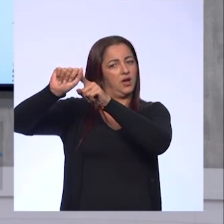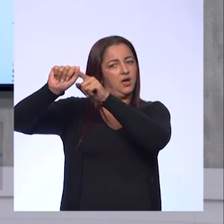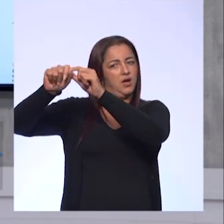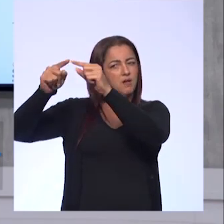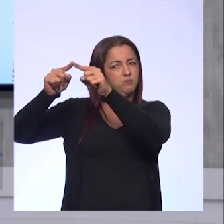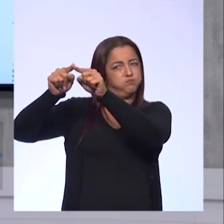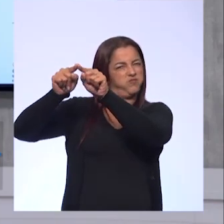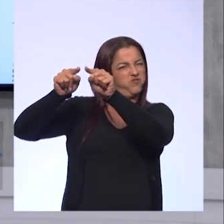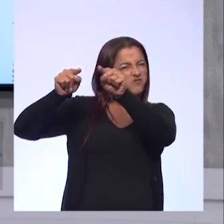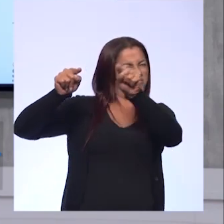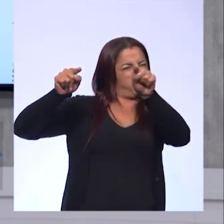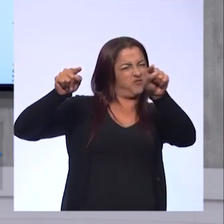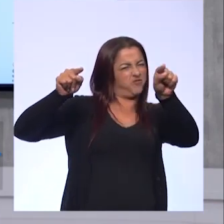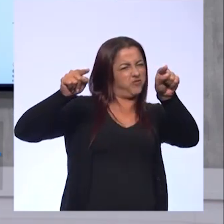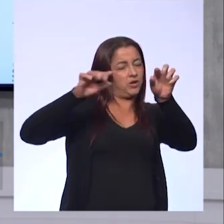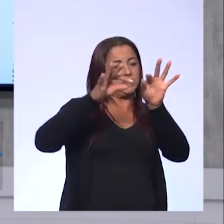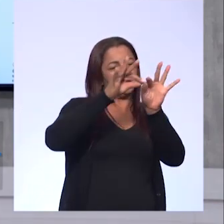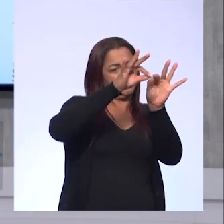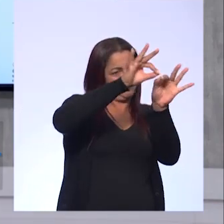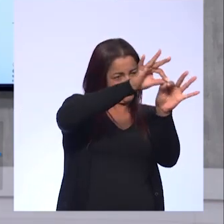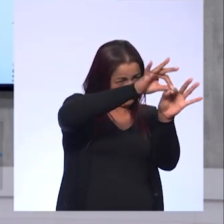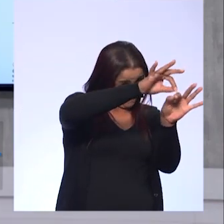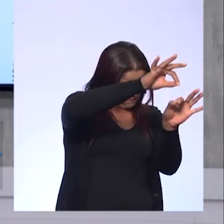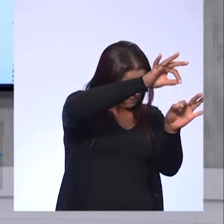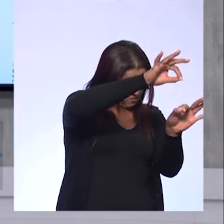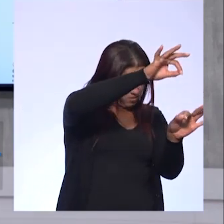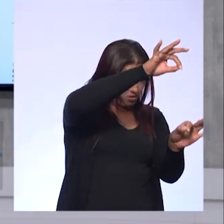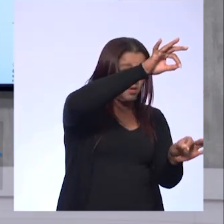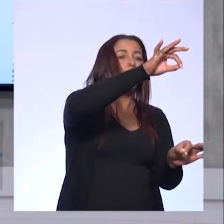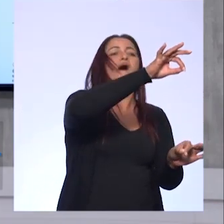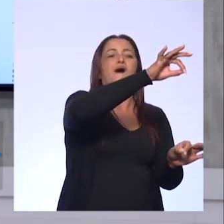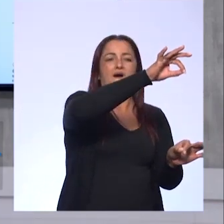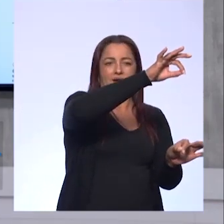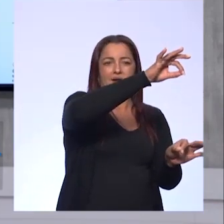e na horizontal e outro vertical